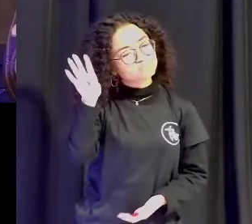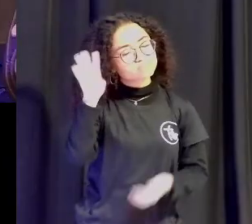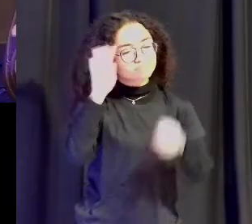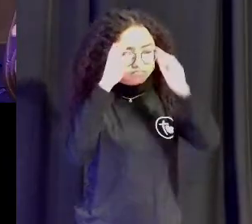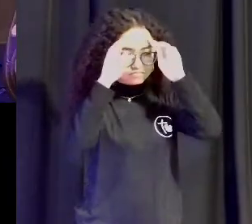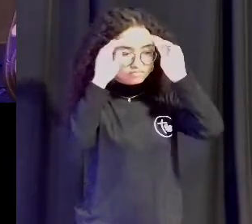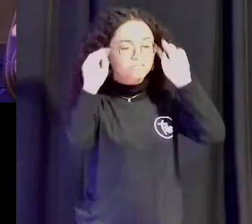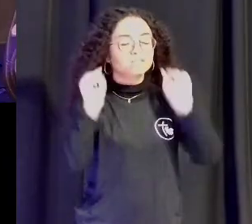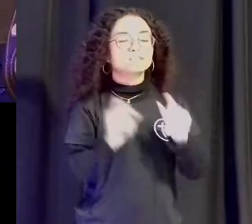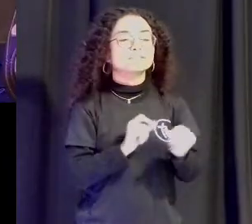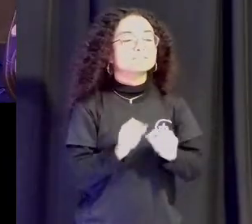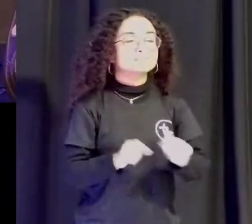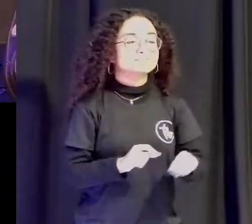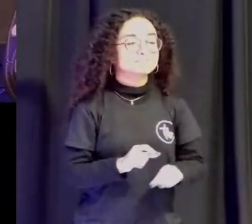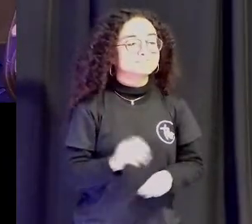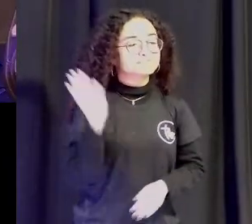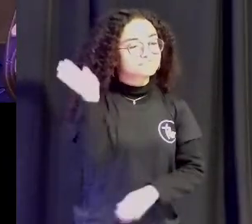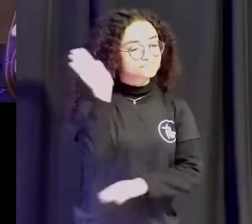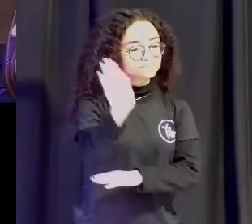que naquela tarde